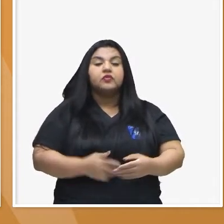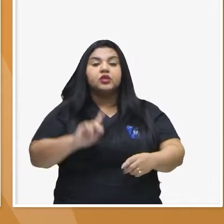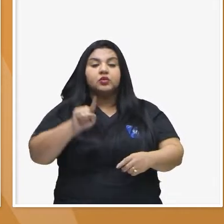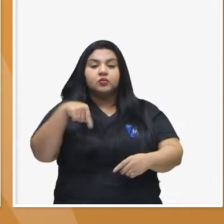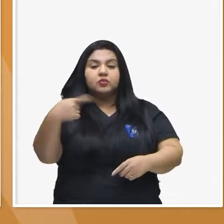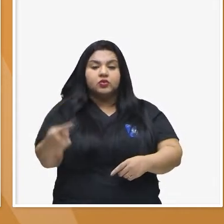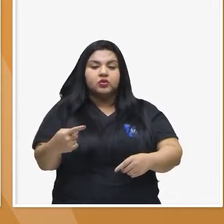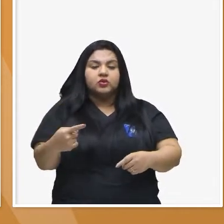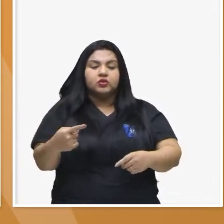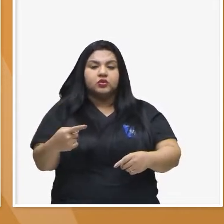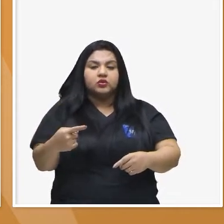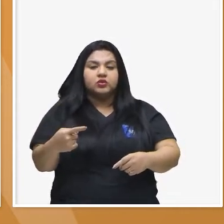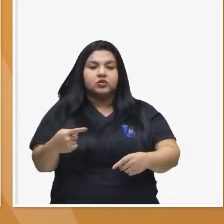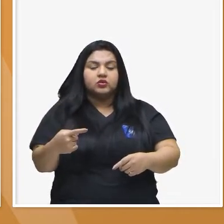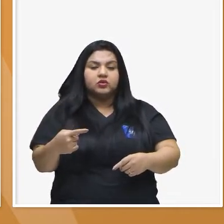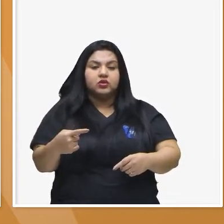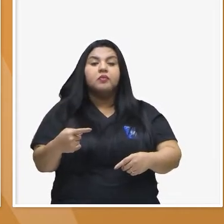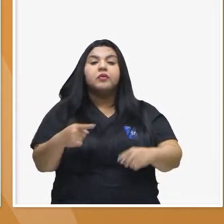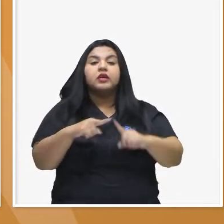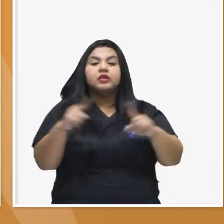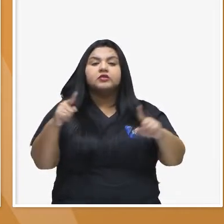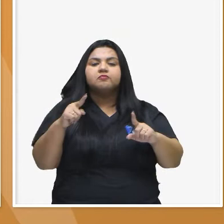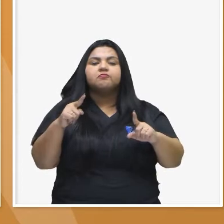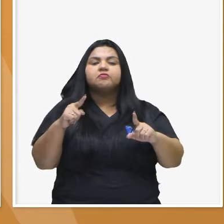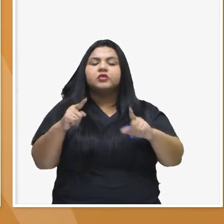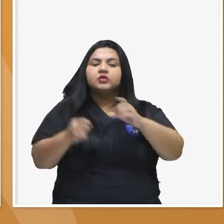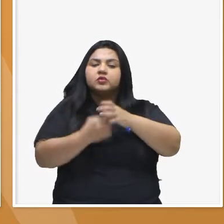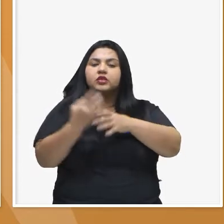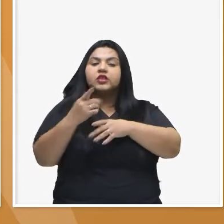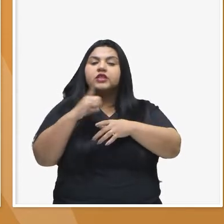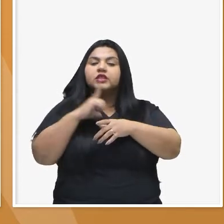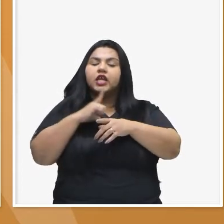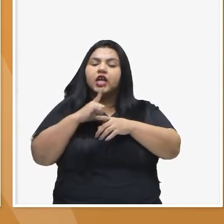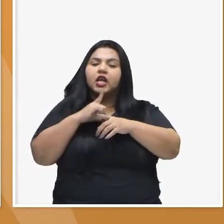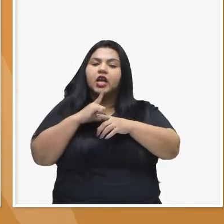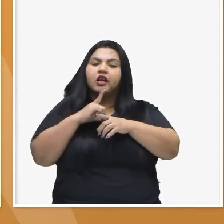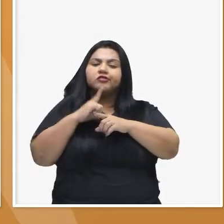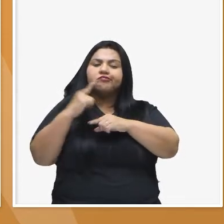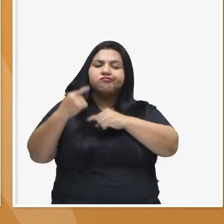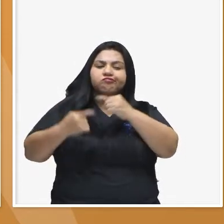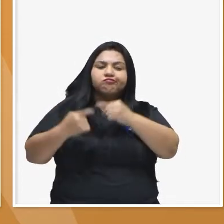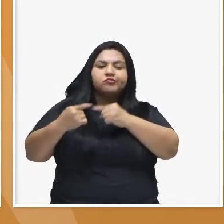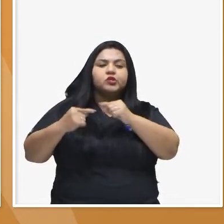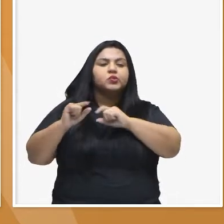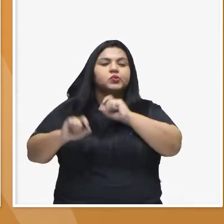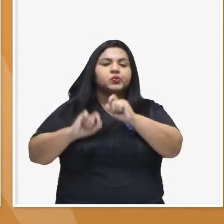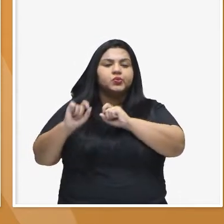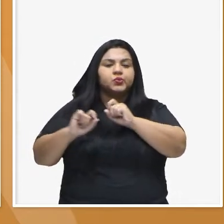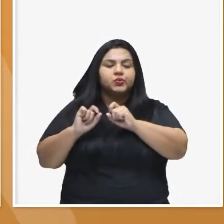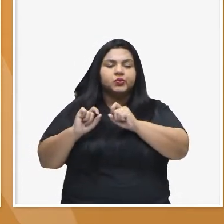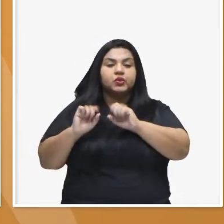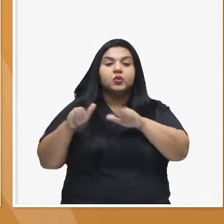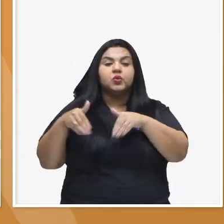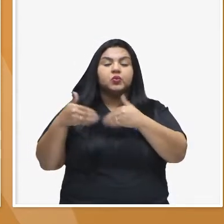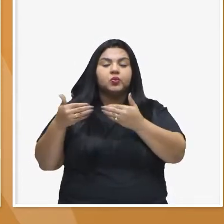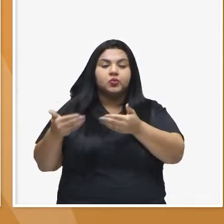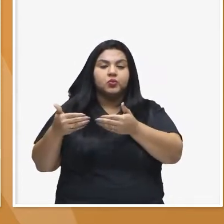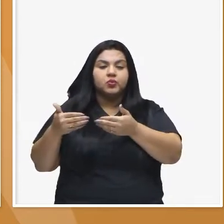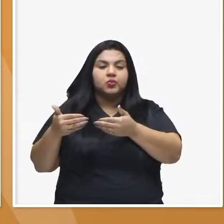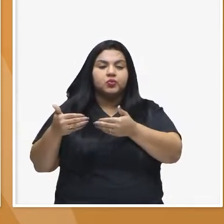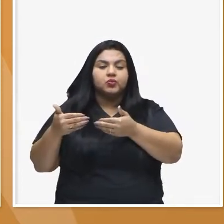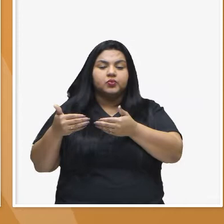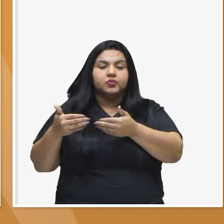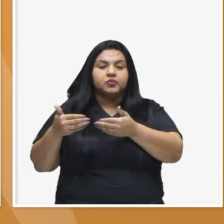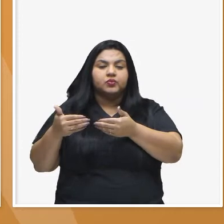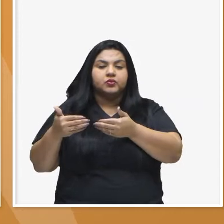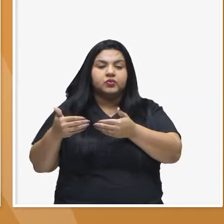Depois, mas para que ela se torne uma planta, vem as suas contradições. Qual é a contradição? Que